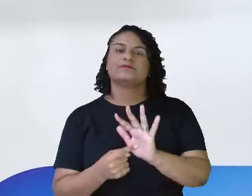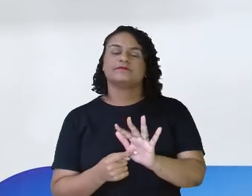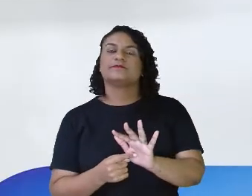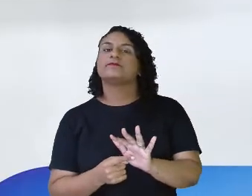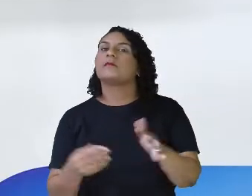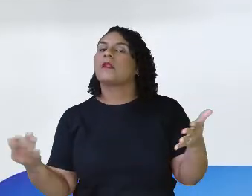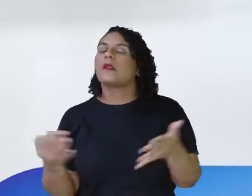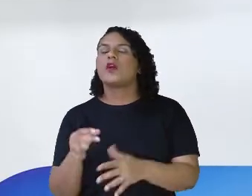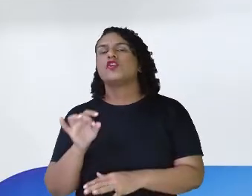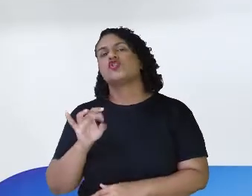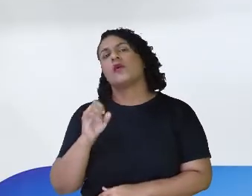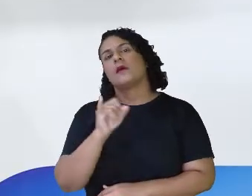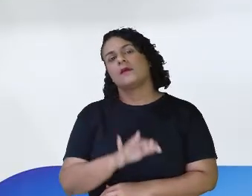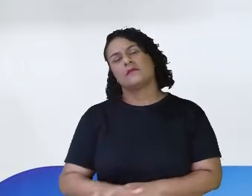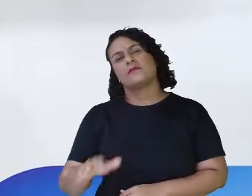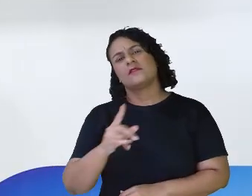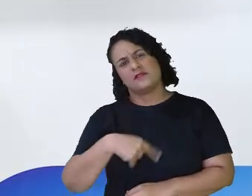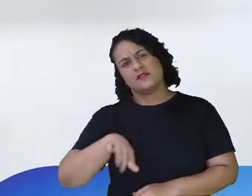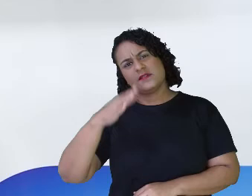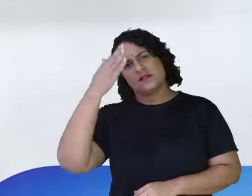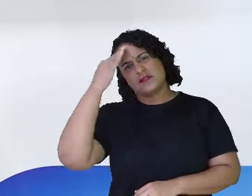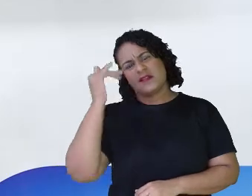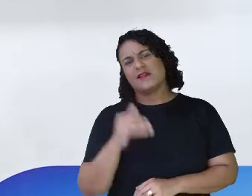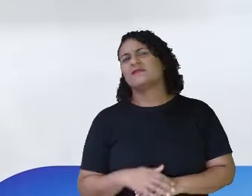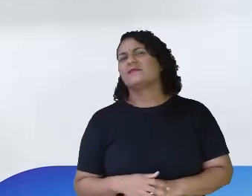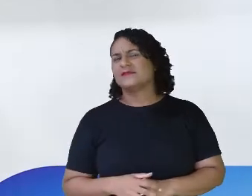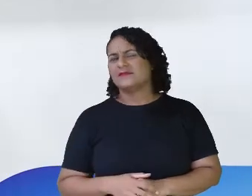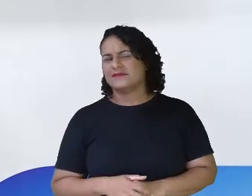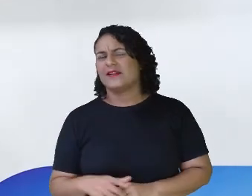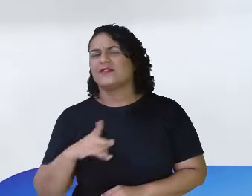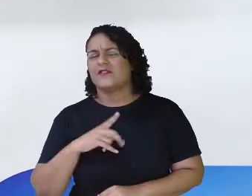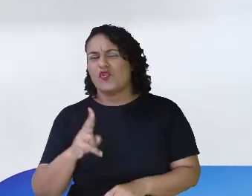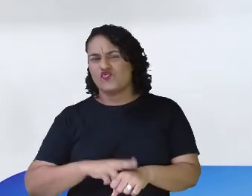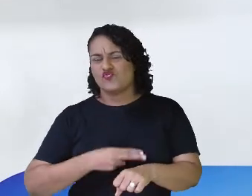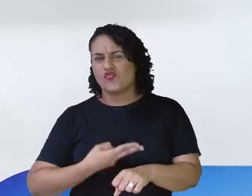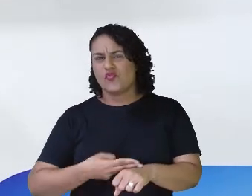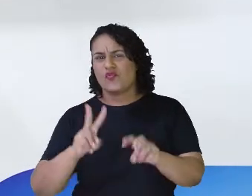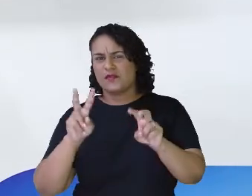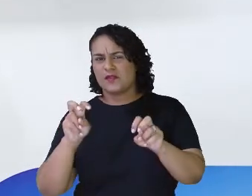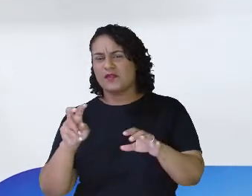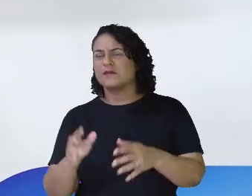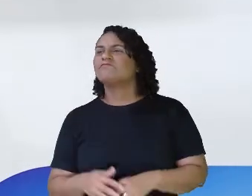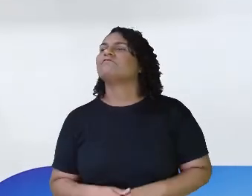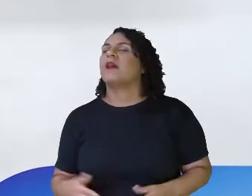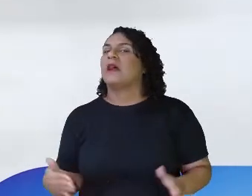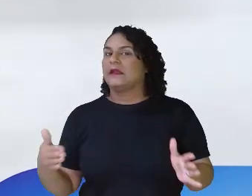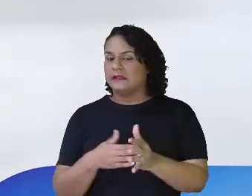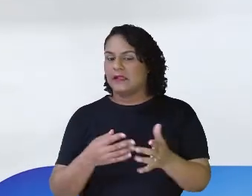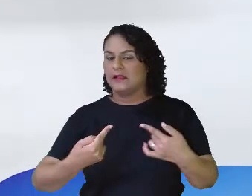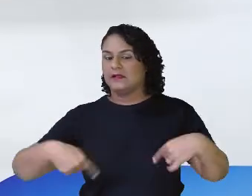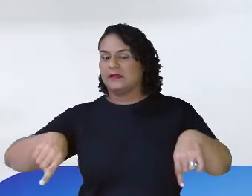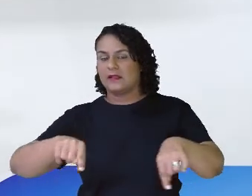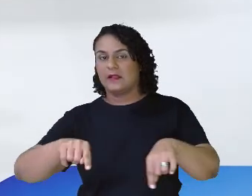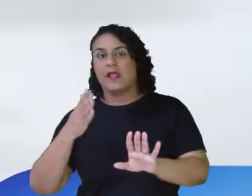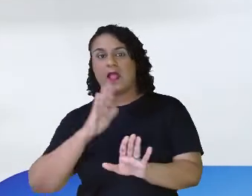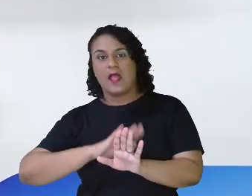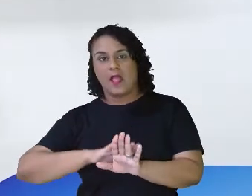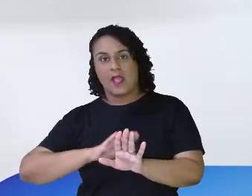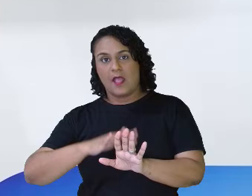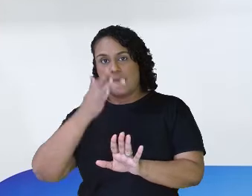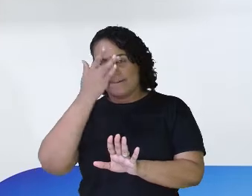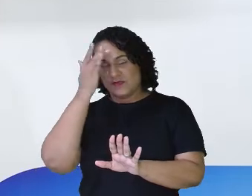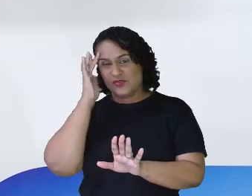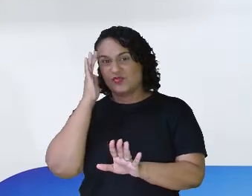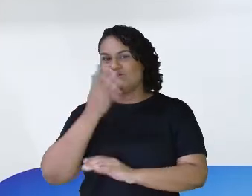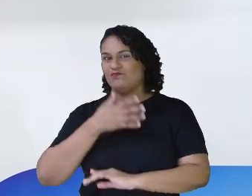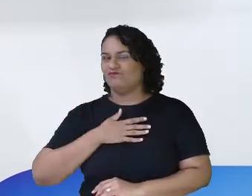a imagem, porque vocês sabem, né, que quando fala de chocolate, até a produção queria que tivesse aqui